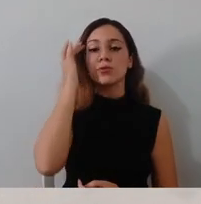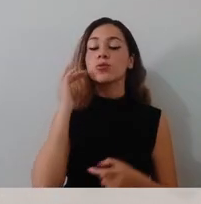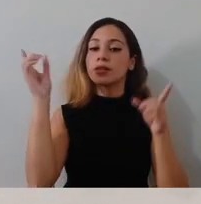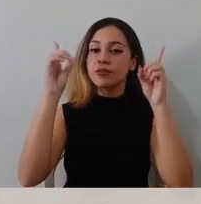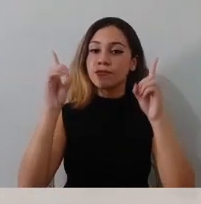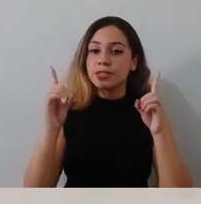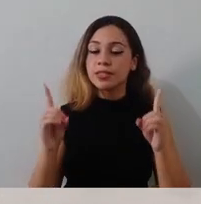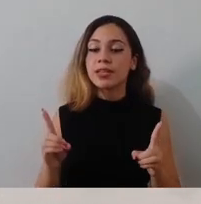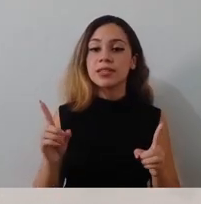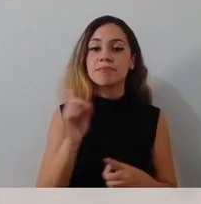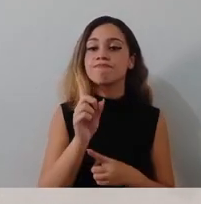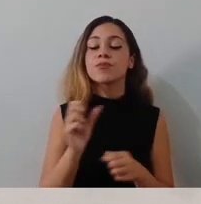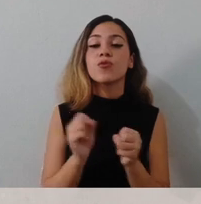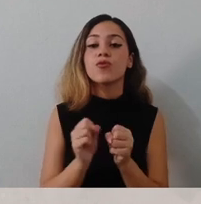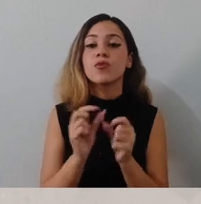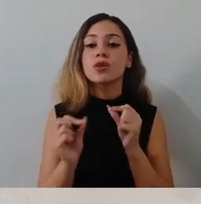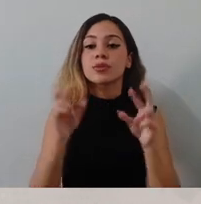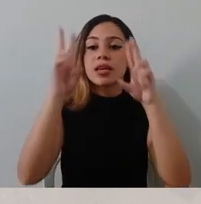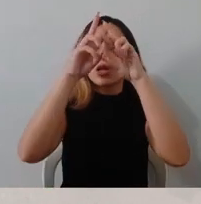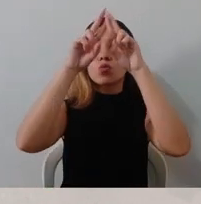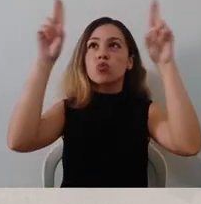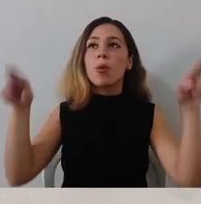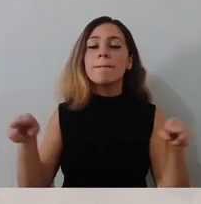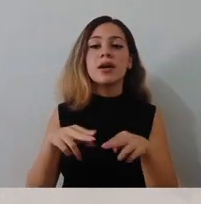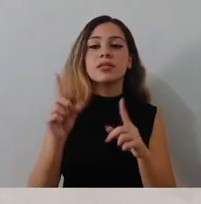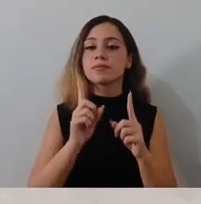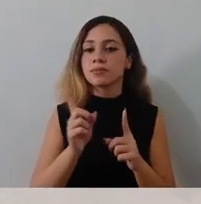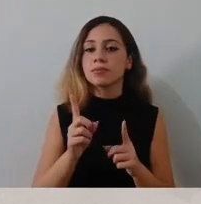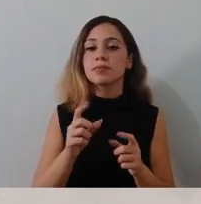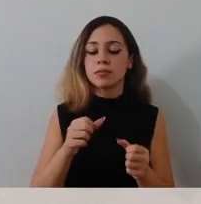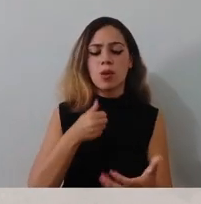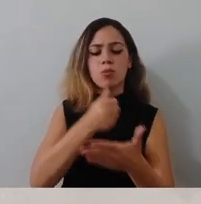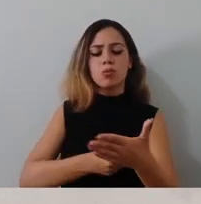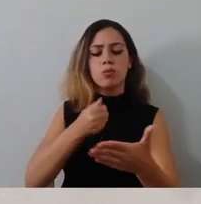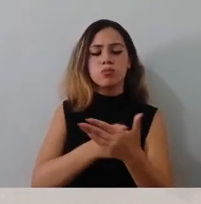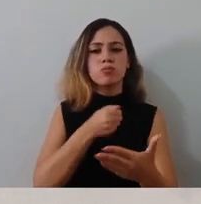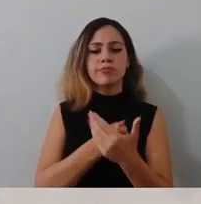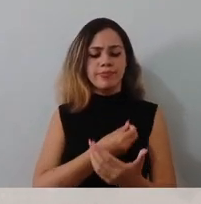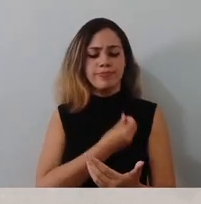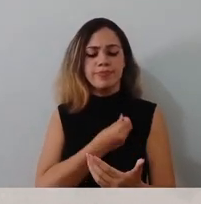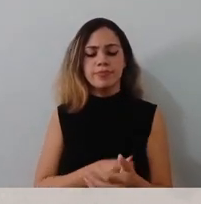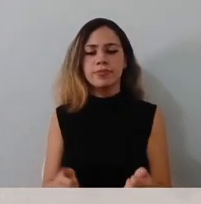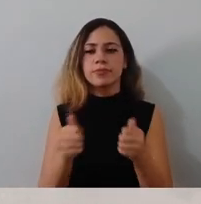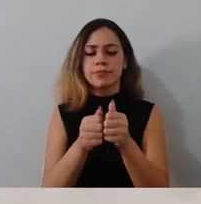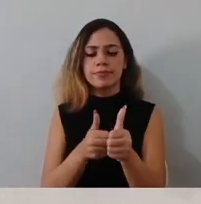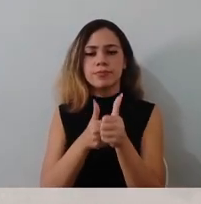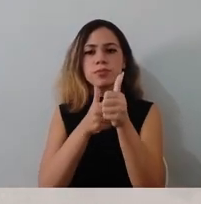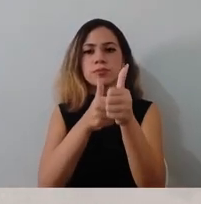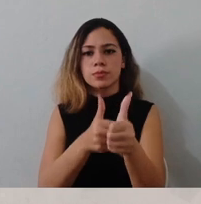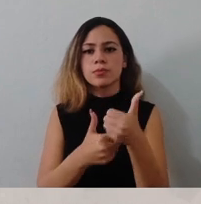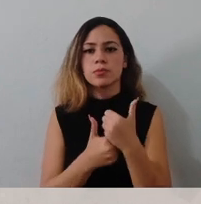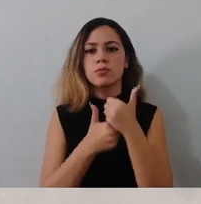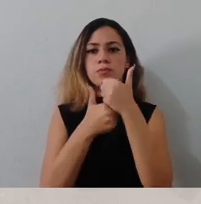com deficiência, não faz da temática apenas uma retórica, mas ela está ali vivenciando. E tudo